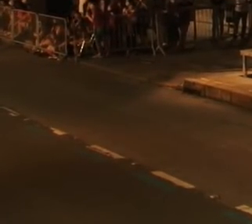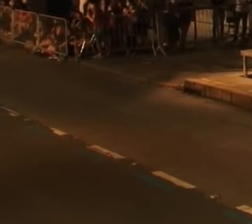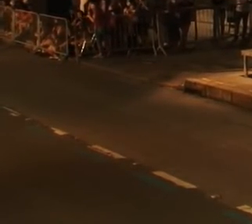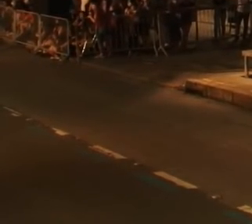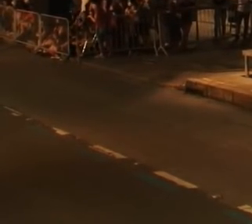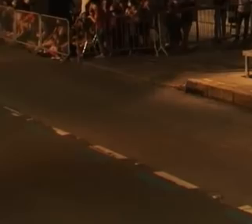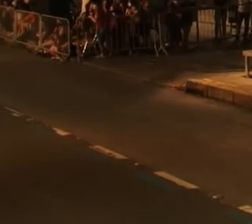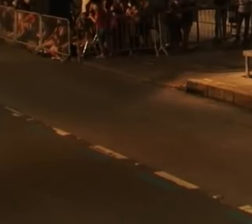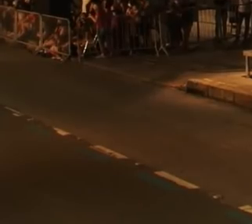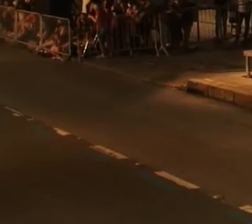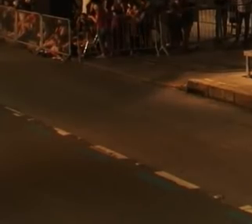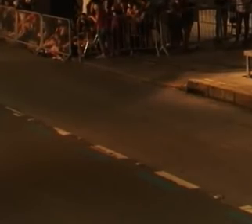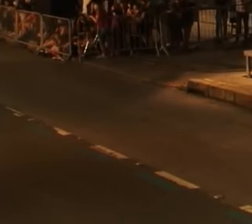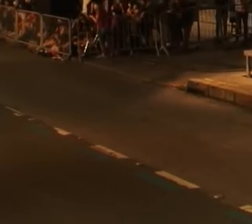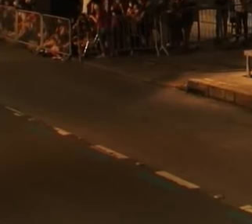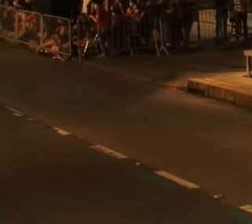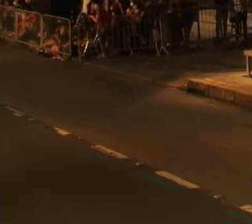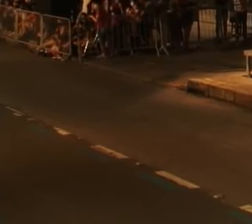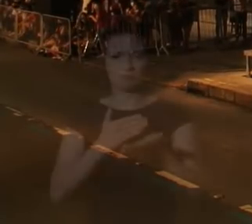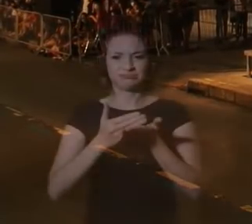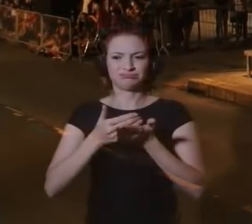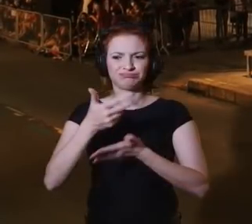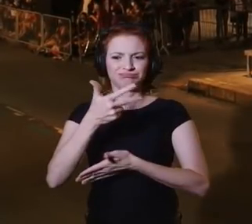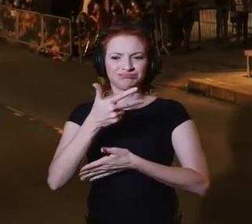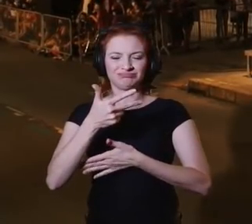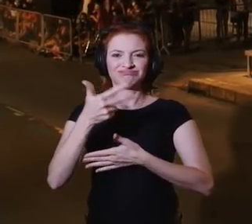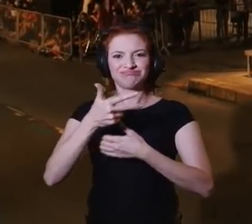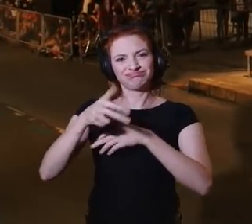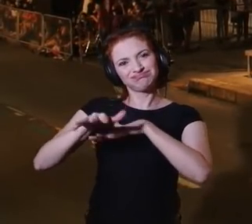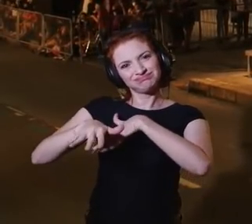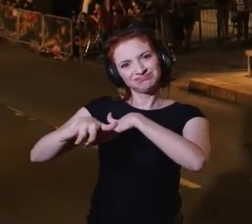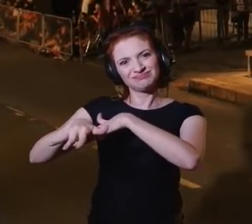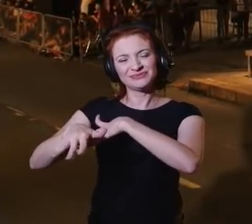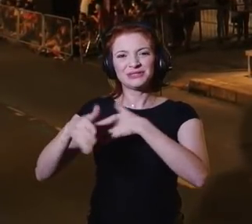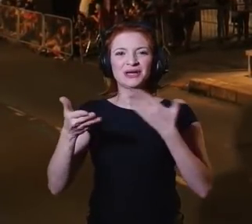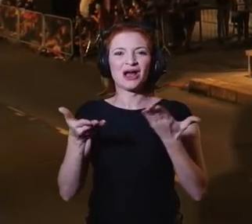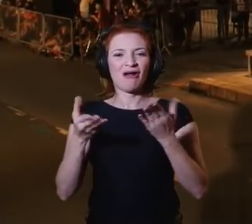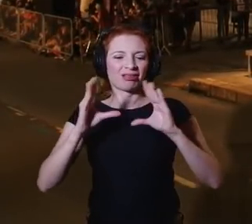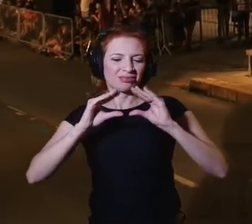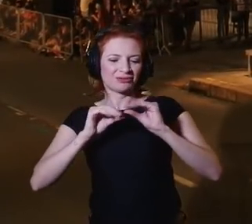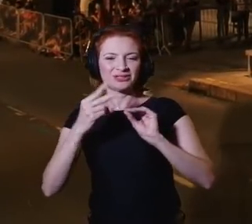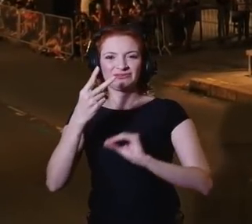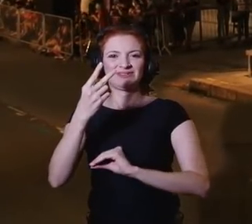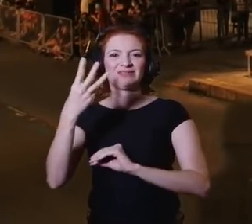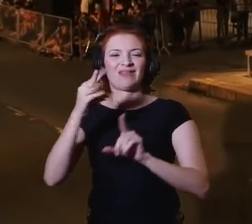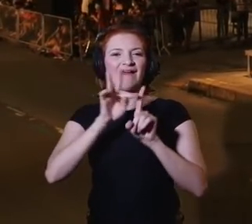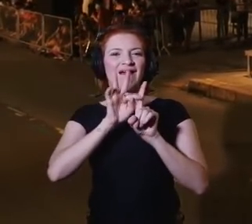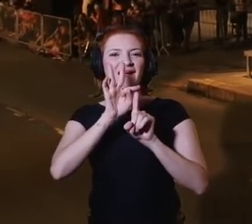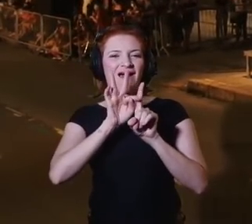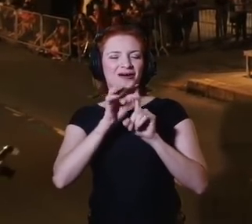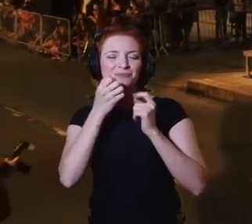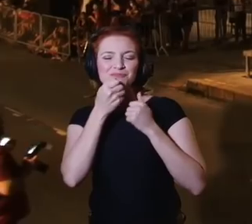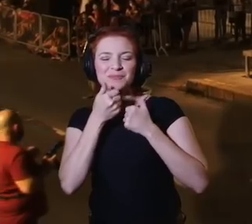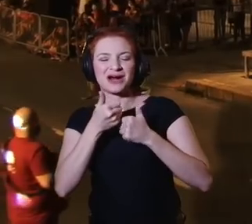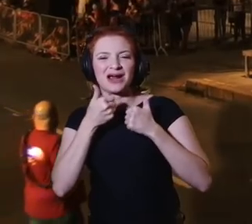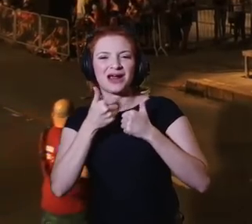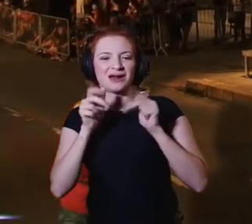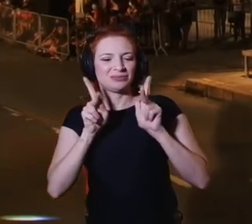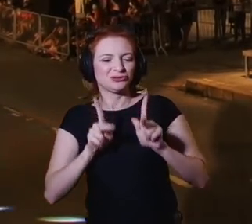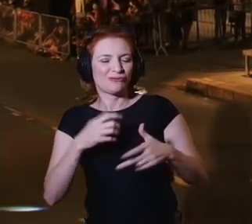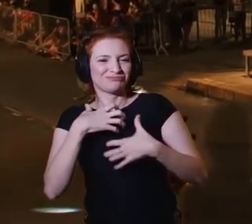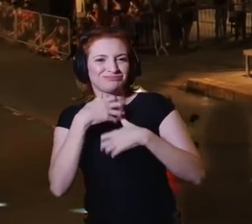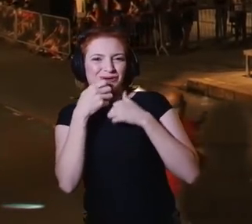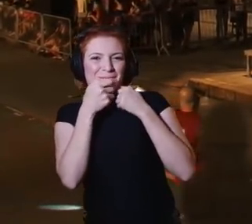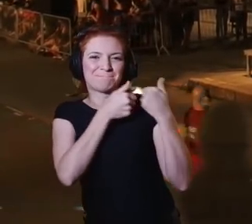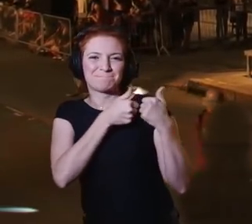Sul. É dado o início do terceiro desfile em uma noite de 23 graus. De uma noite que agrada milhares de pessoas